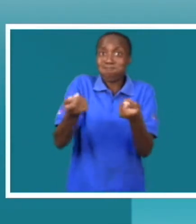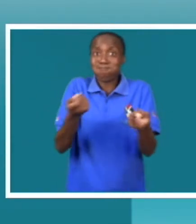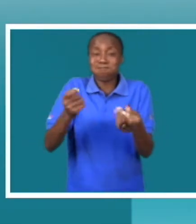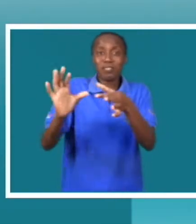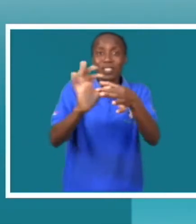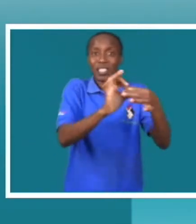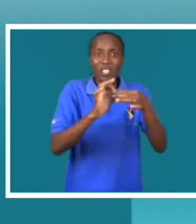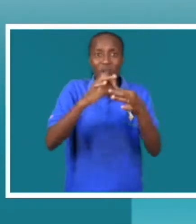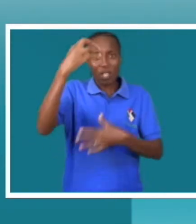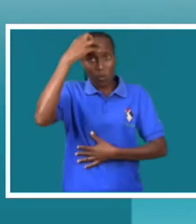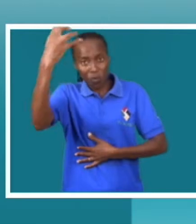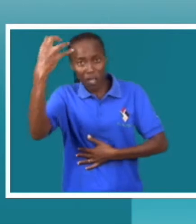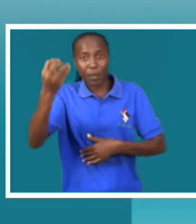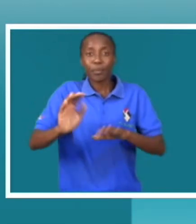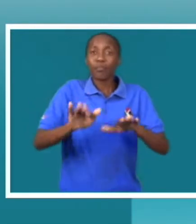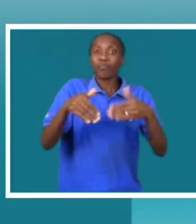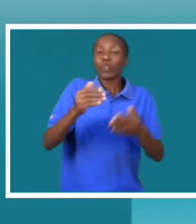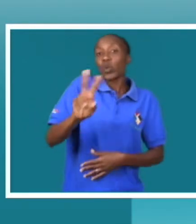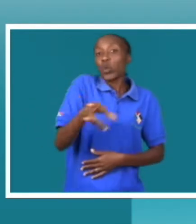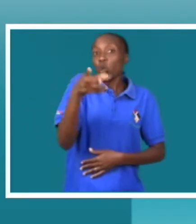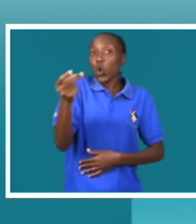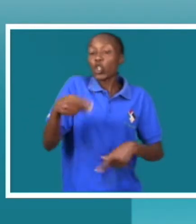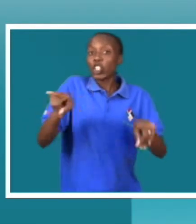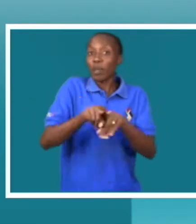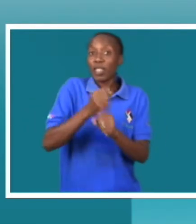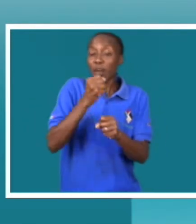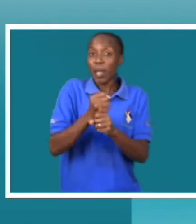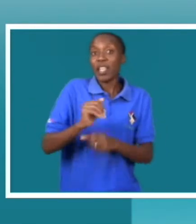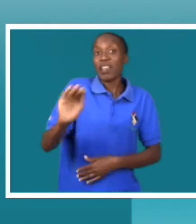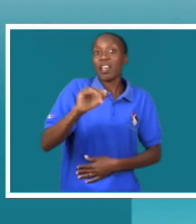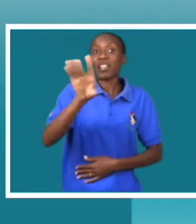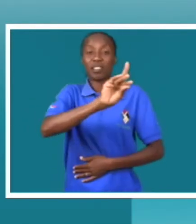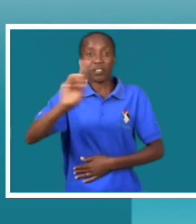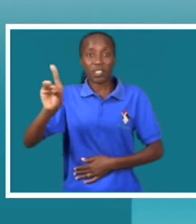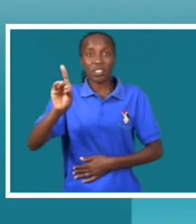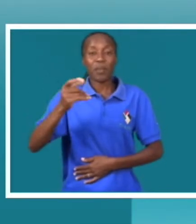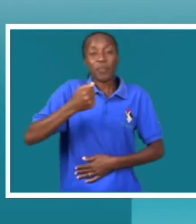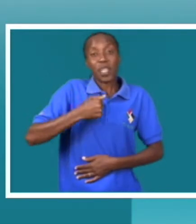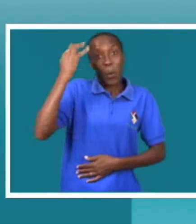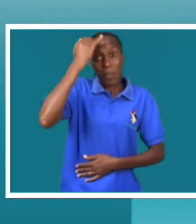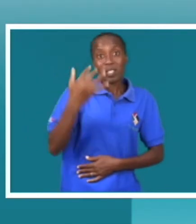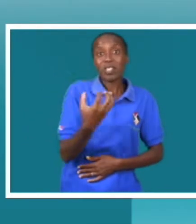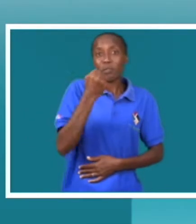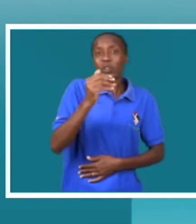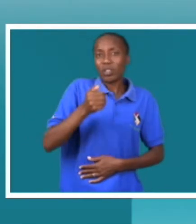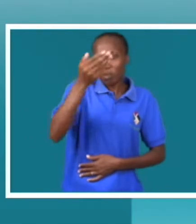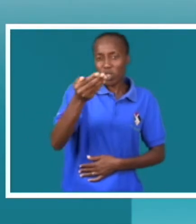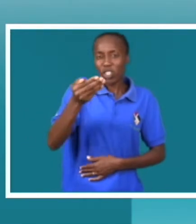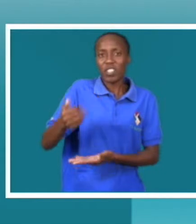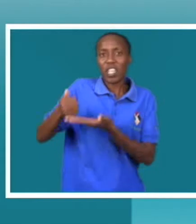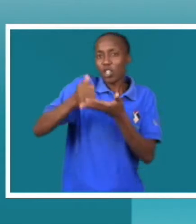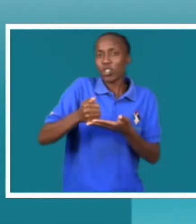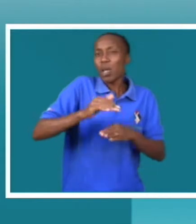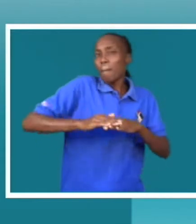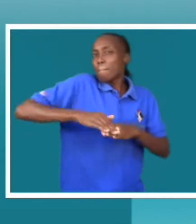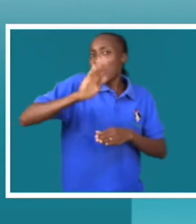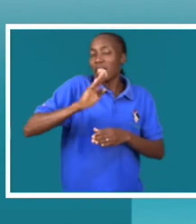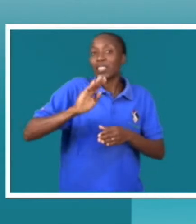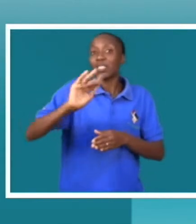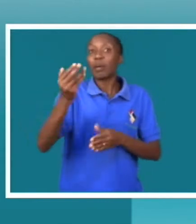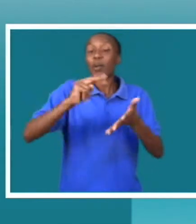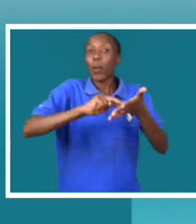das relações estatais e com os outros atores na área de deficiência. Eu acho que, no fim, vai contribuir muito para